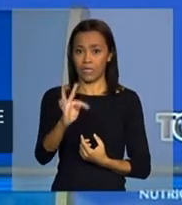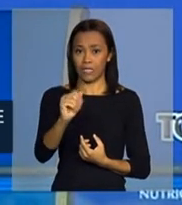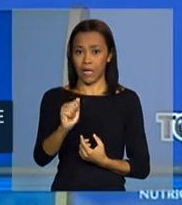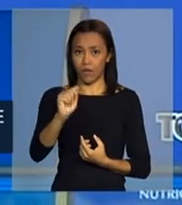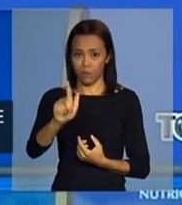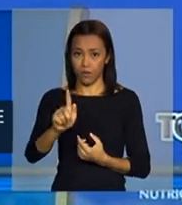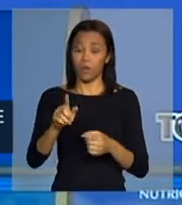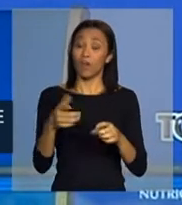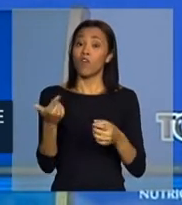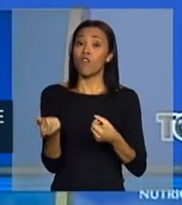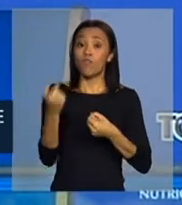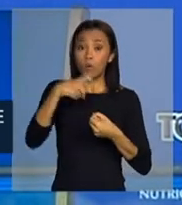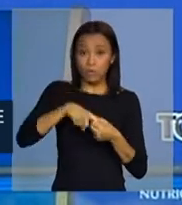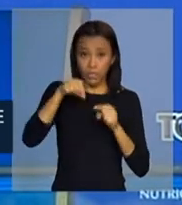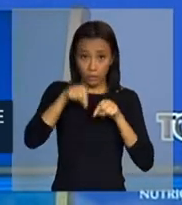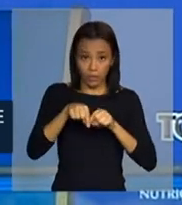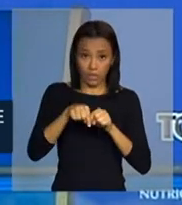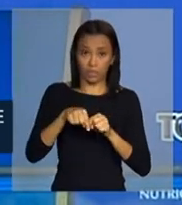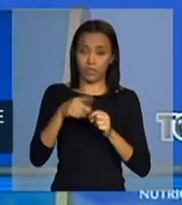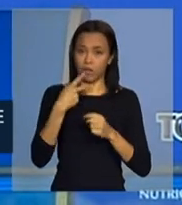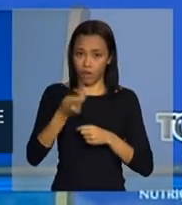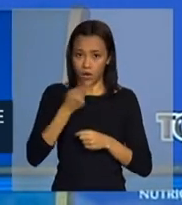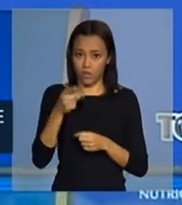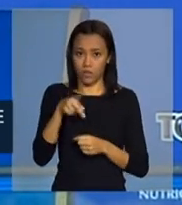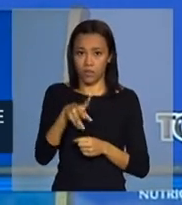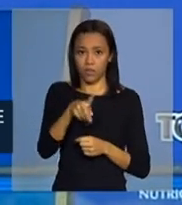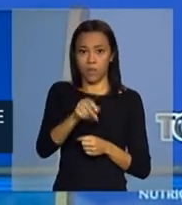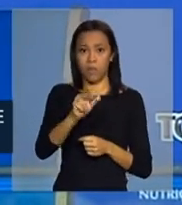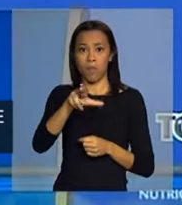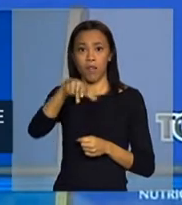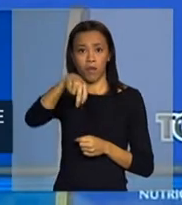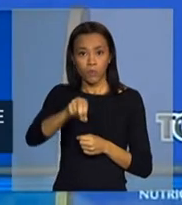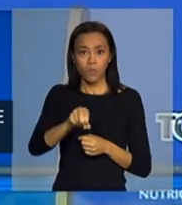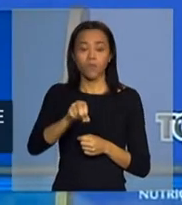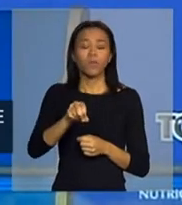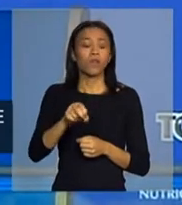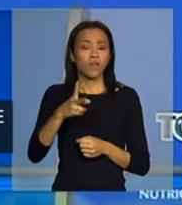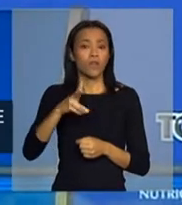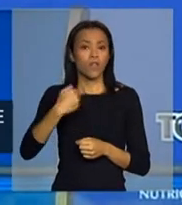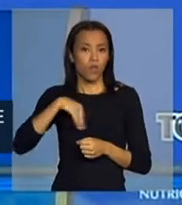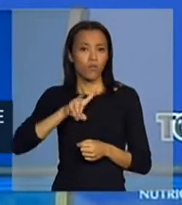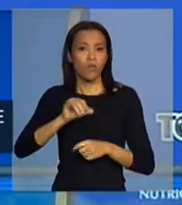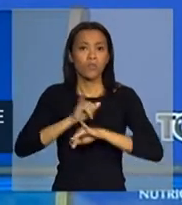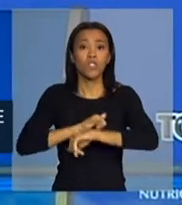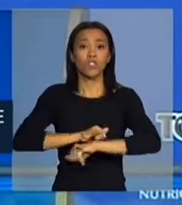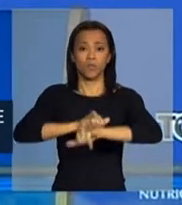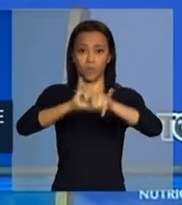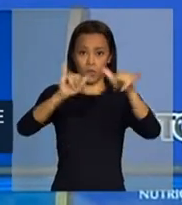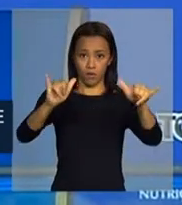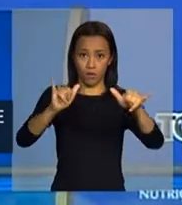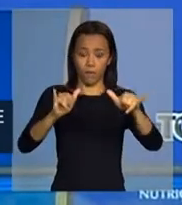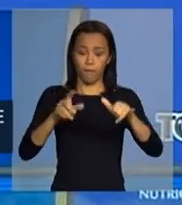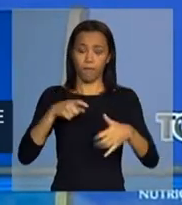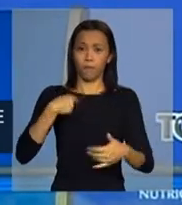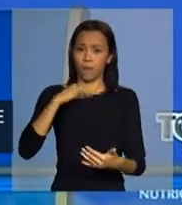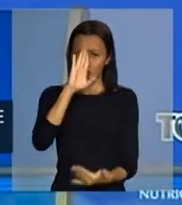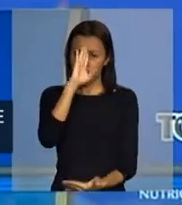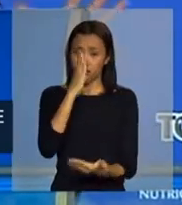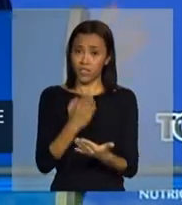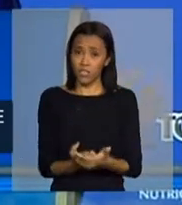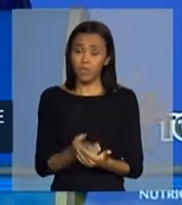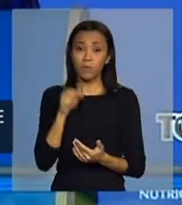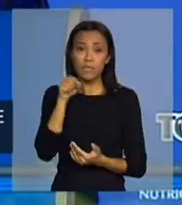questão deste plano agrícola e pecuário, que nós iremos lançar, eu acredito que ele